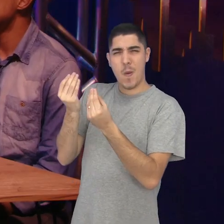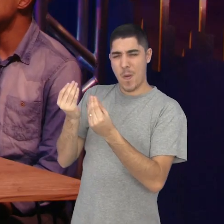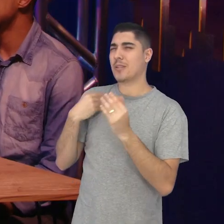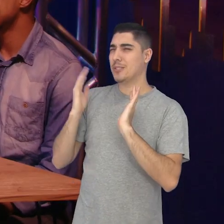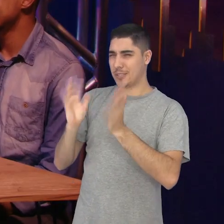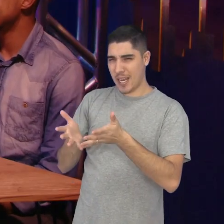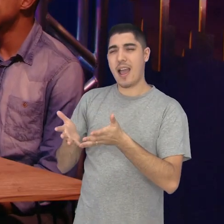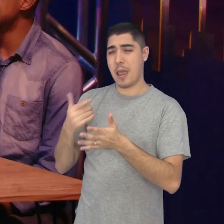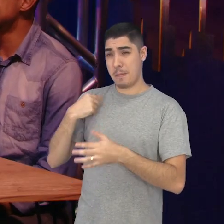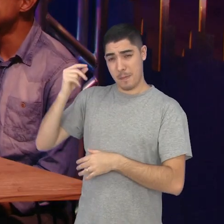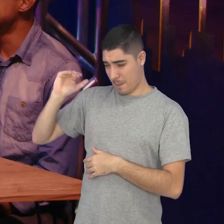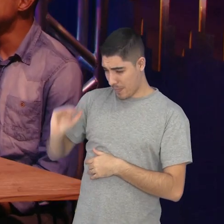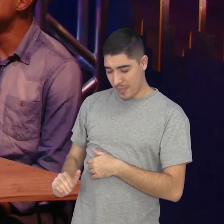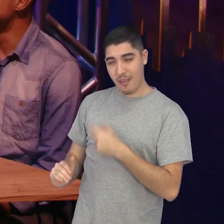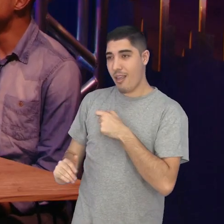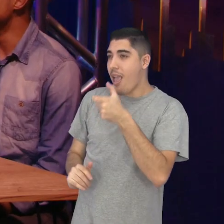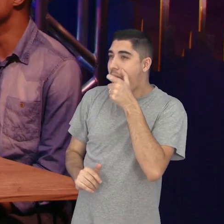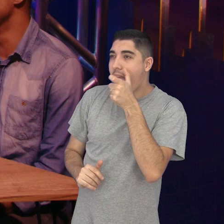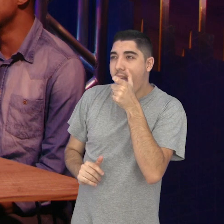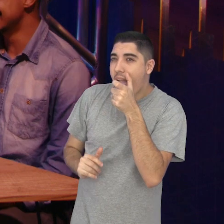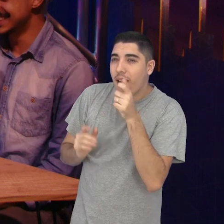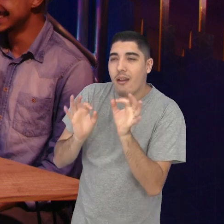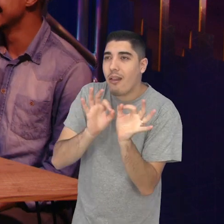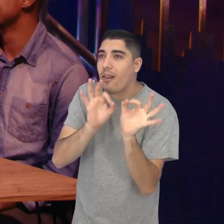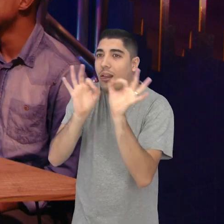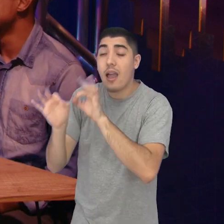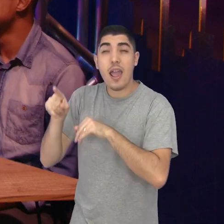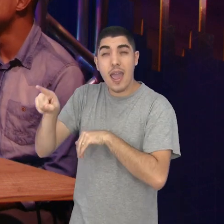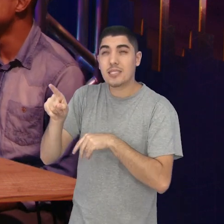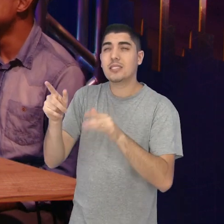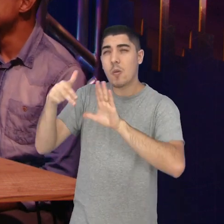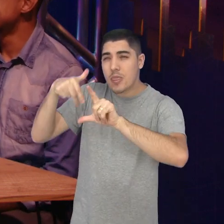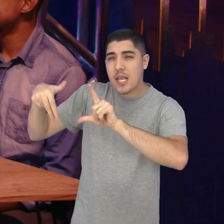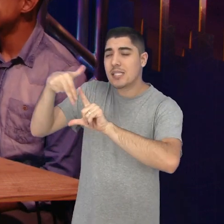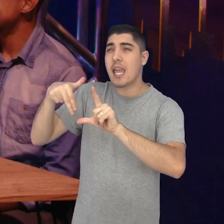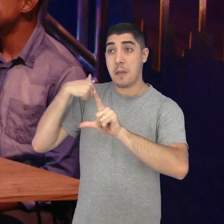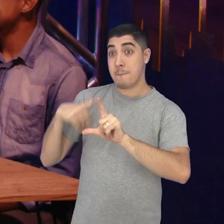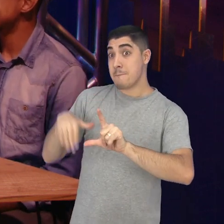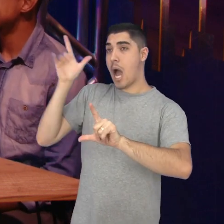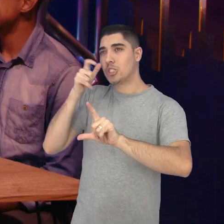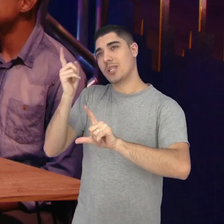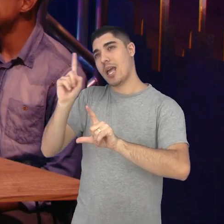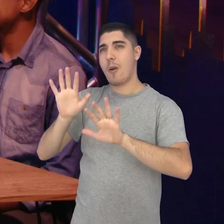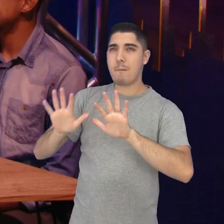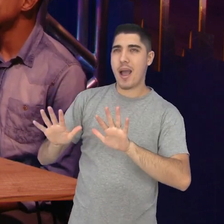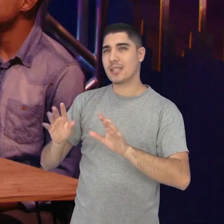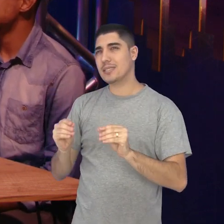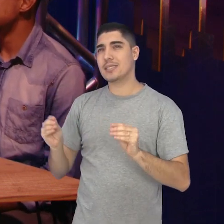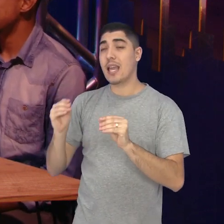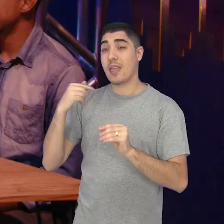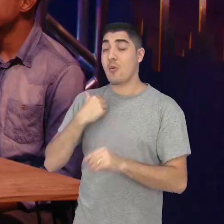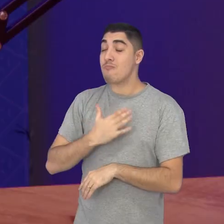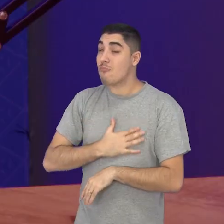verdade. A minha infância foi recheada, assim, por Monstros S.A. Acho que foi o desenho que eu mais... que eu mais assisti não, mas foi um dos que eu